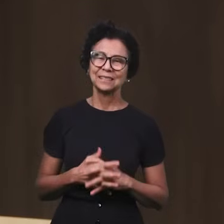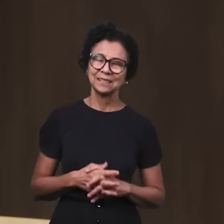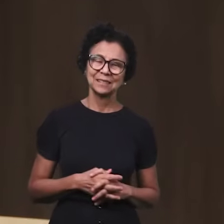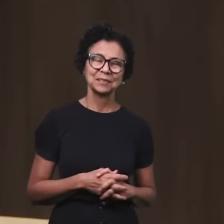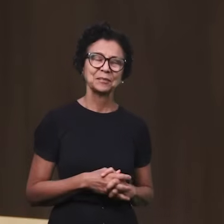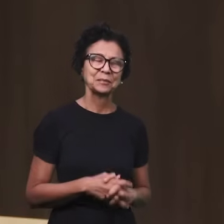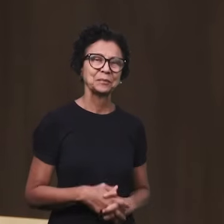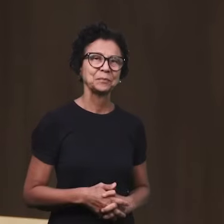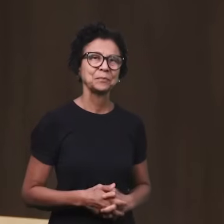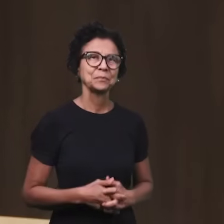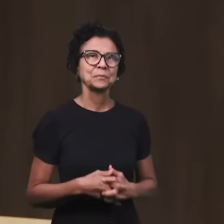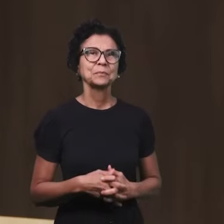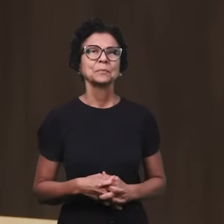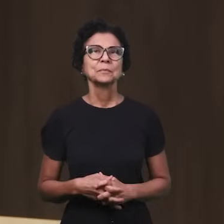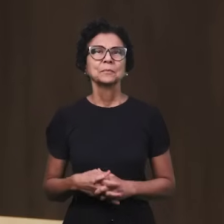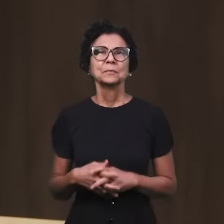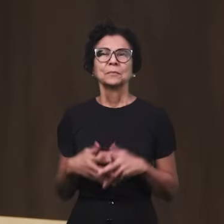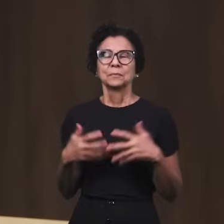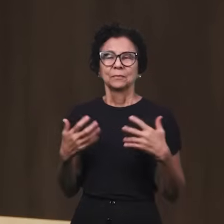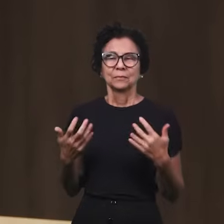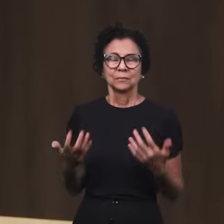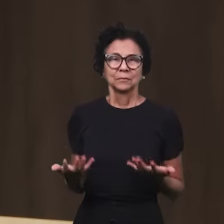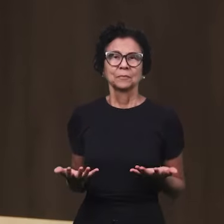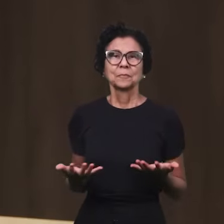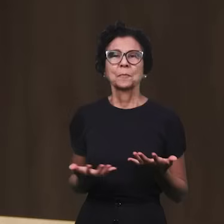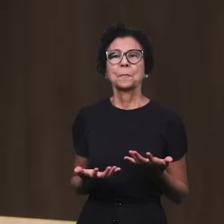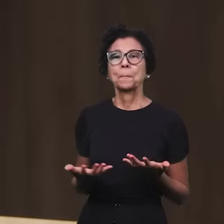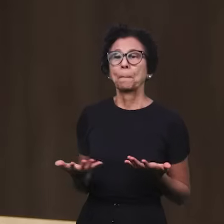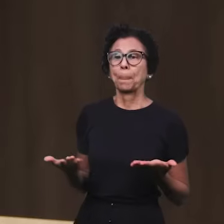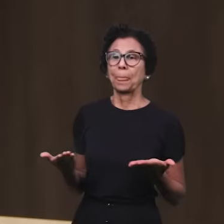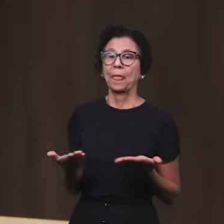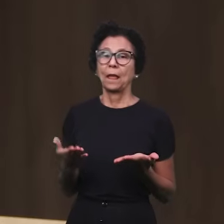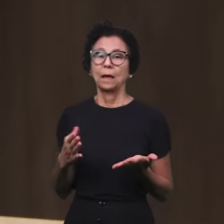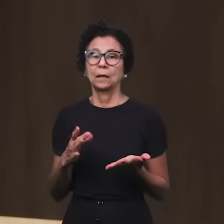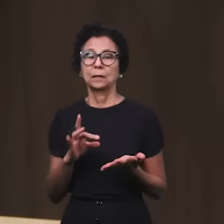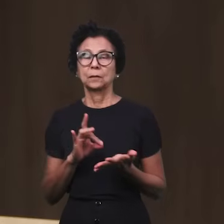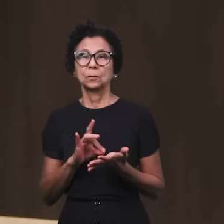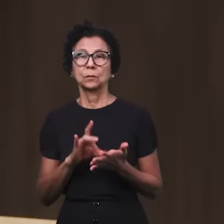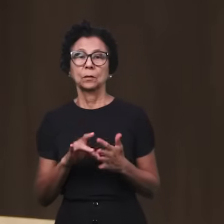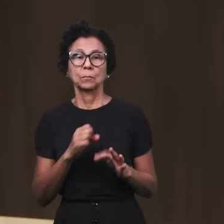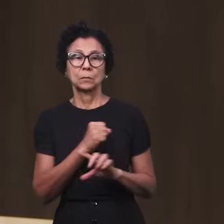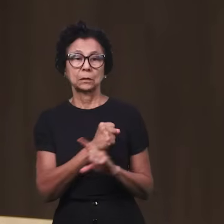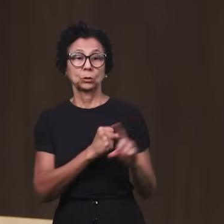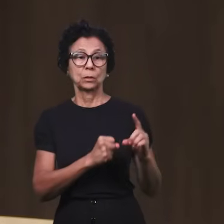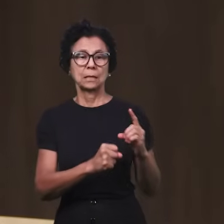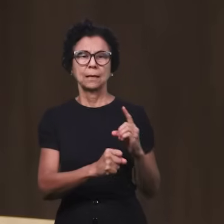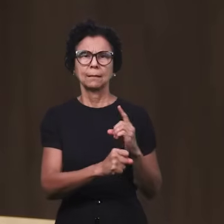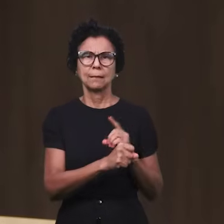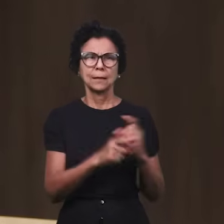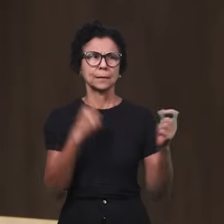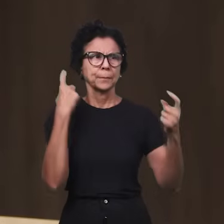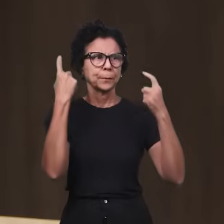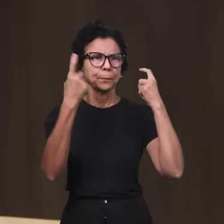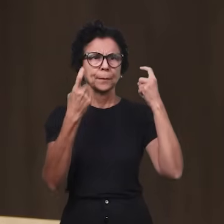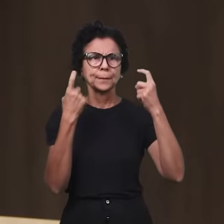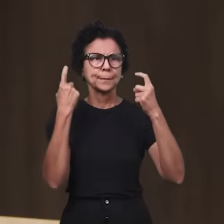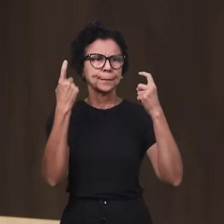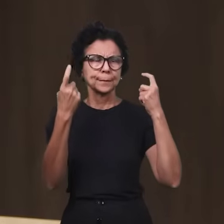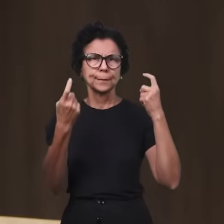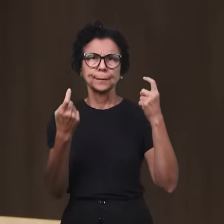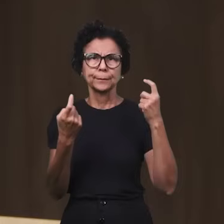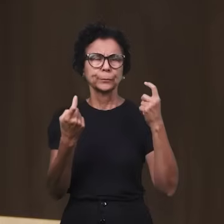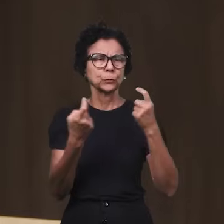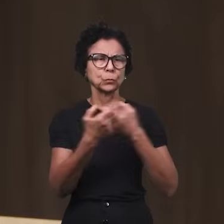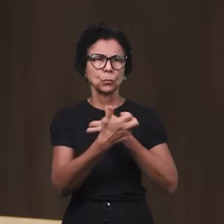reflete aquilo que a André estava comentando, né? Então, às vezes, hoje há uma sociedade que prende tanto nessa questão aparente,